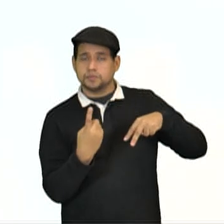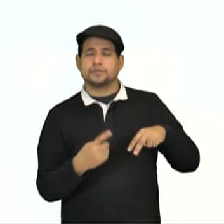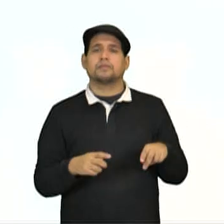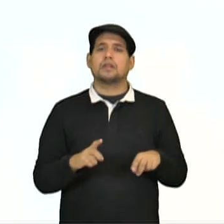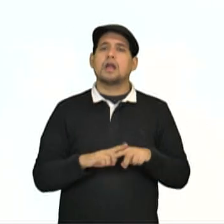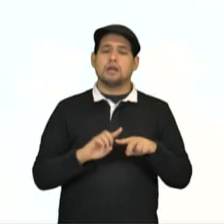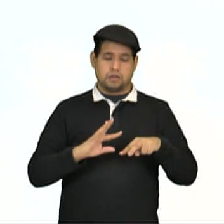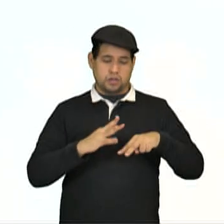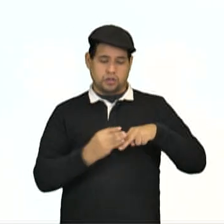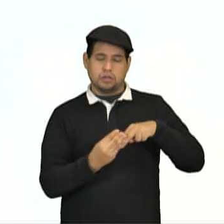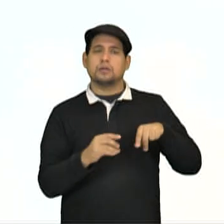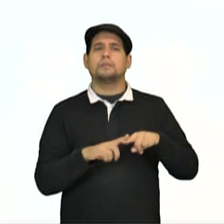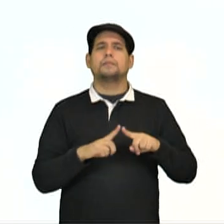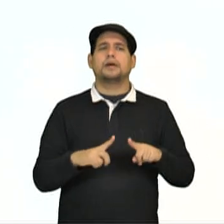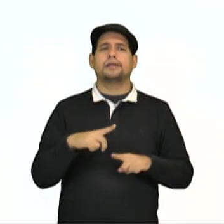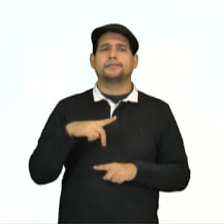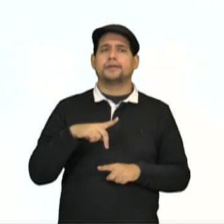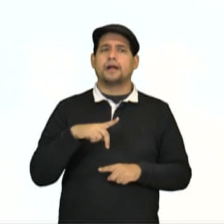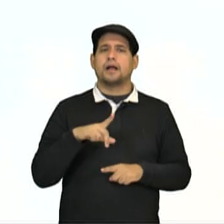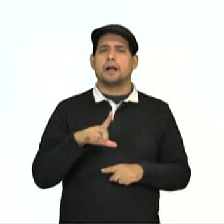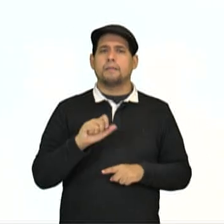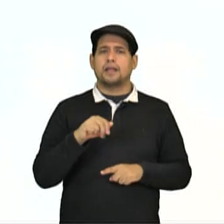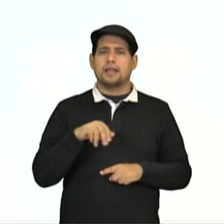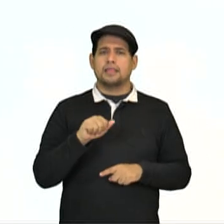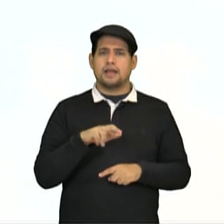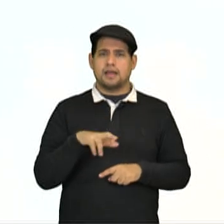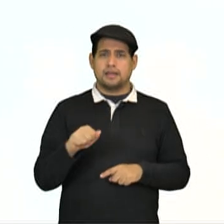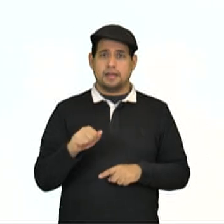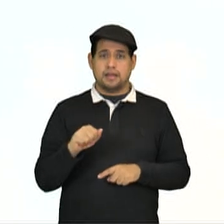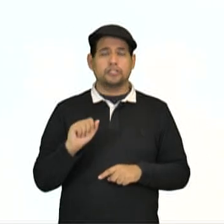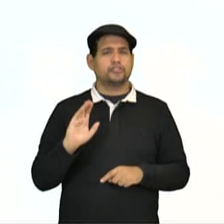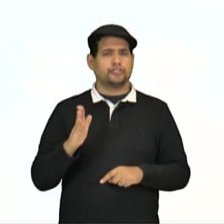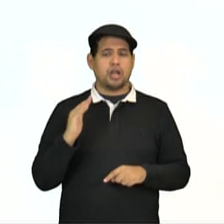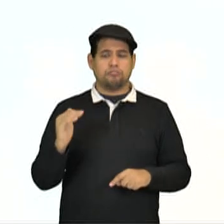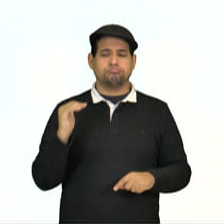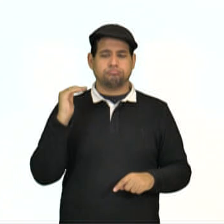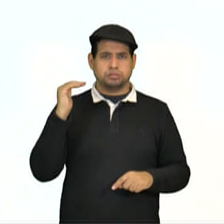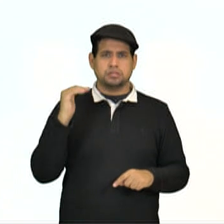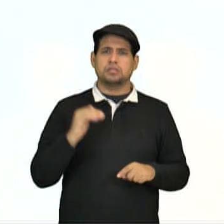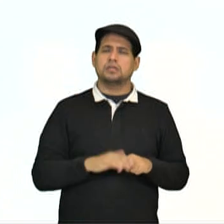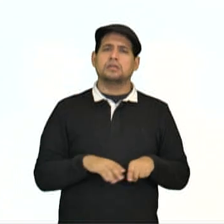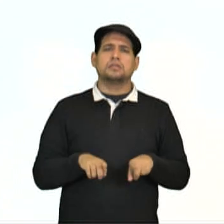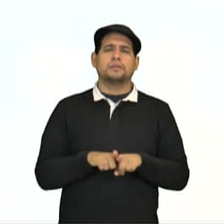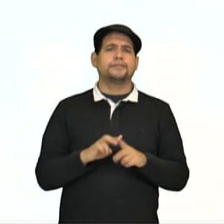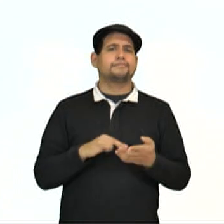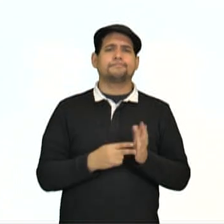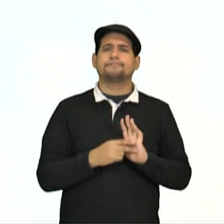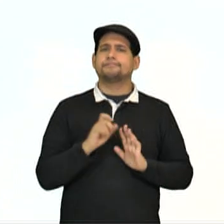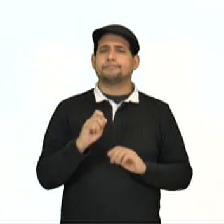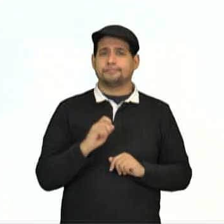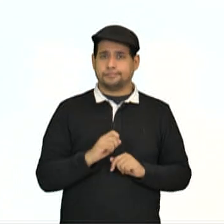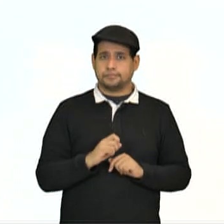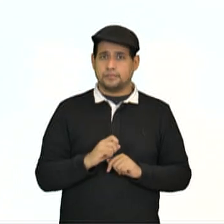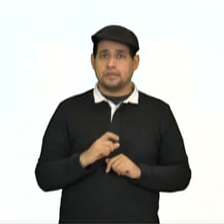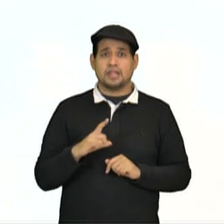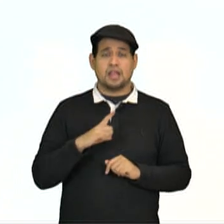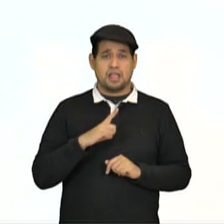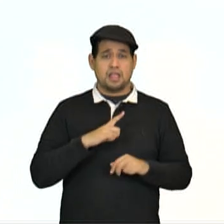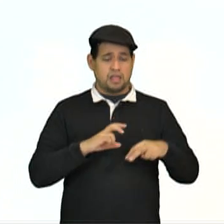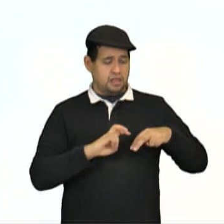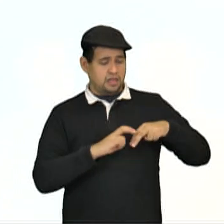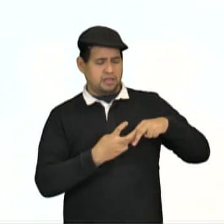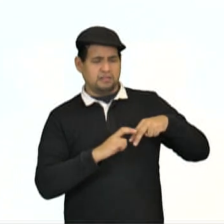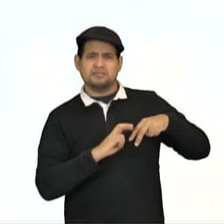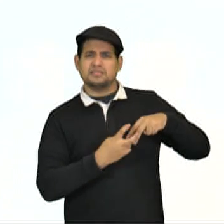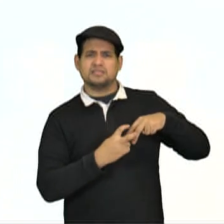A planária adulta, olha só essa informação, a planária adulta, ela é